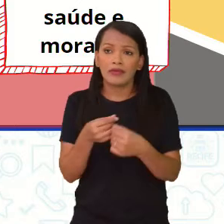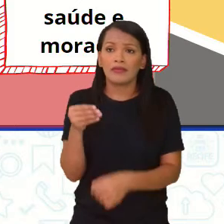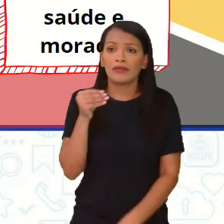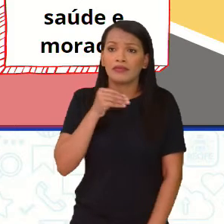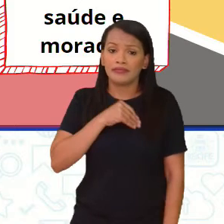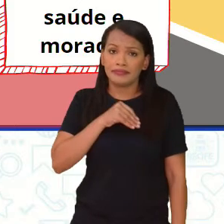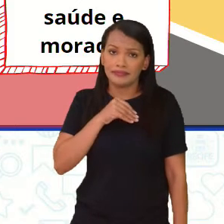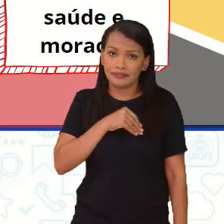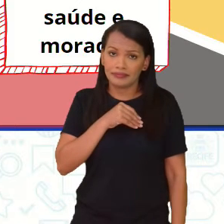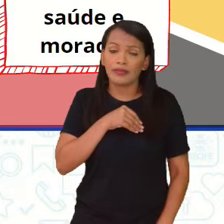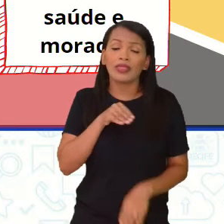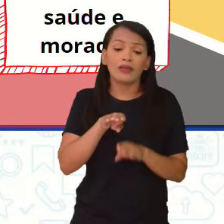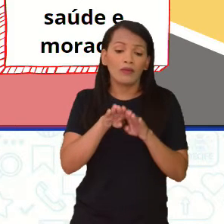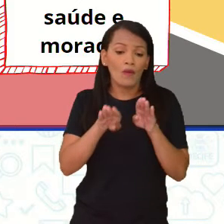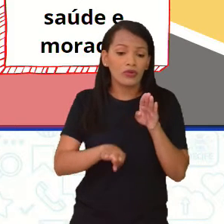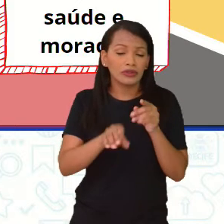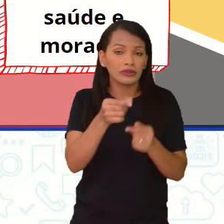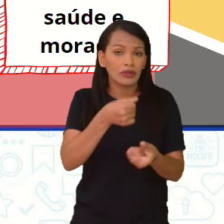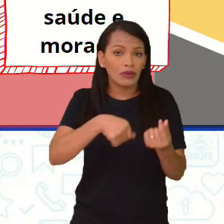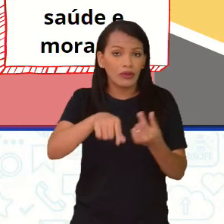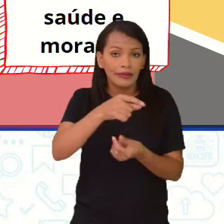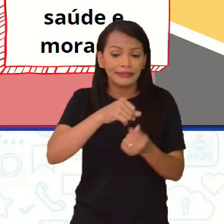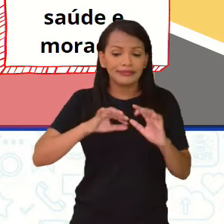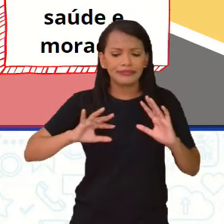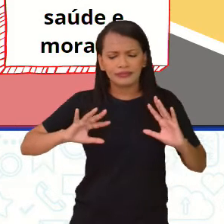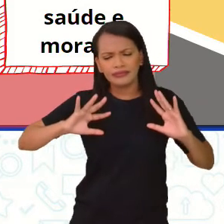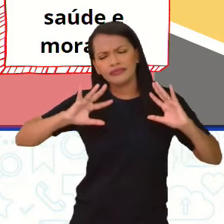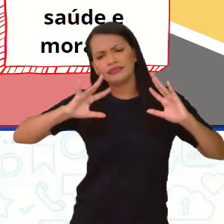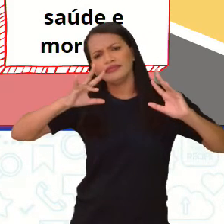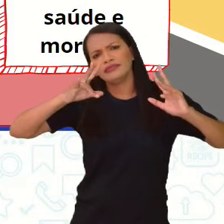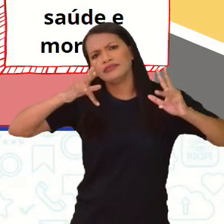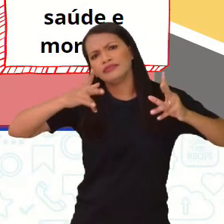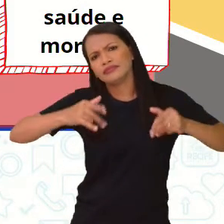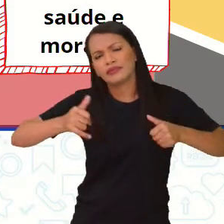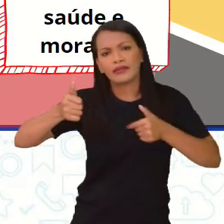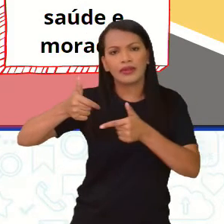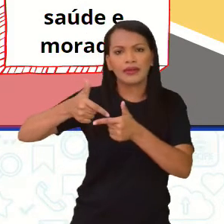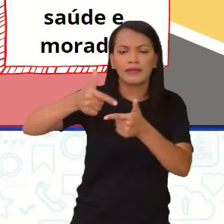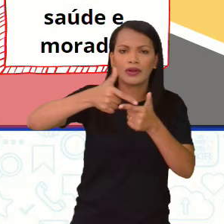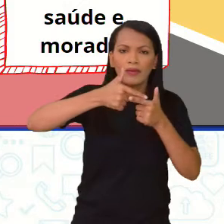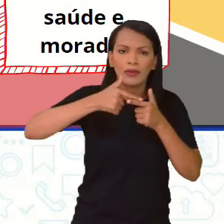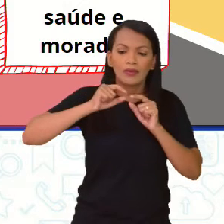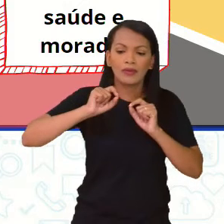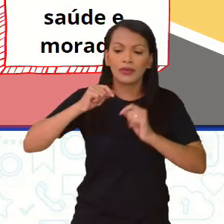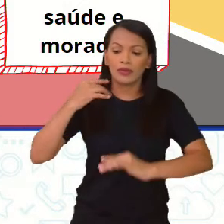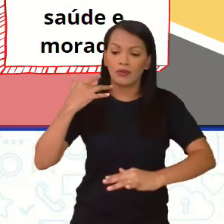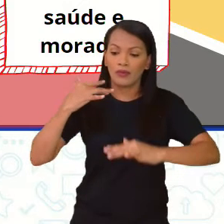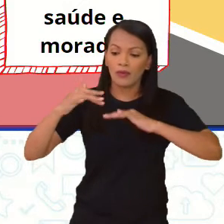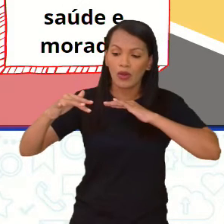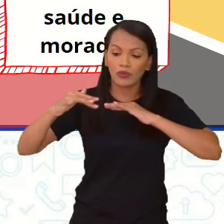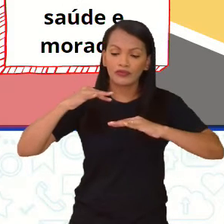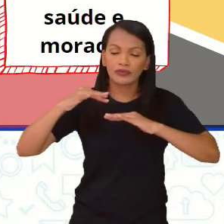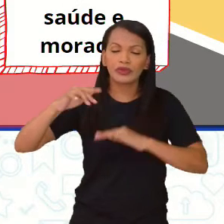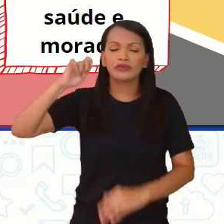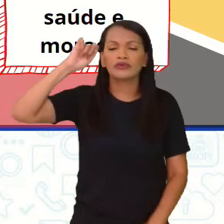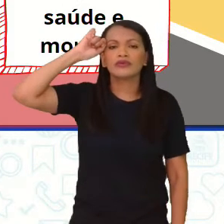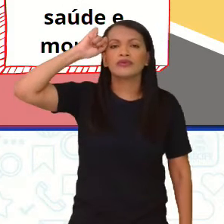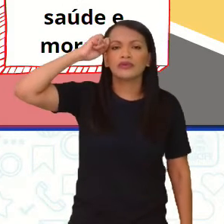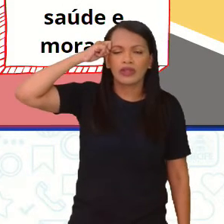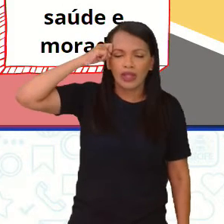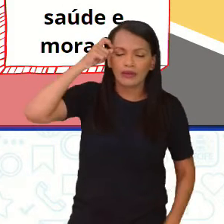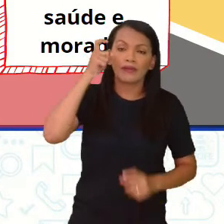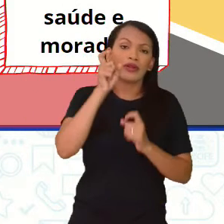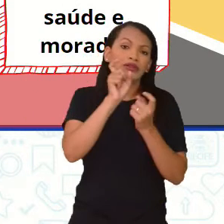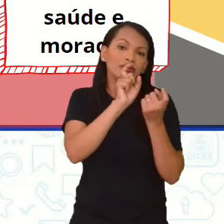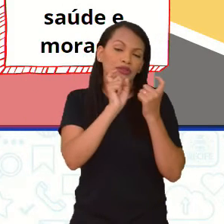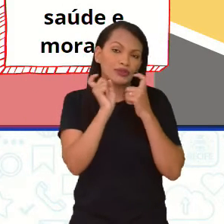a desigualdade econômica. Então, tudo isso são problemas, né, que o movimento negro ele traz para a